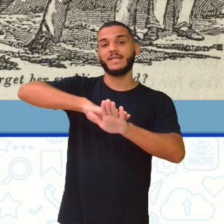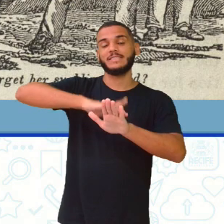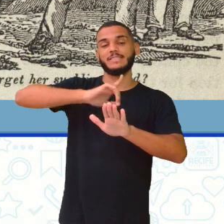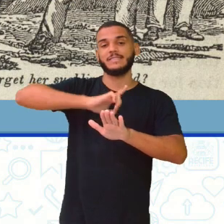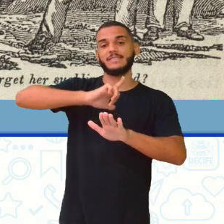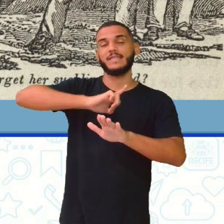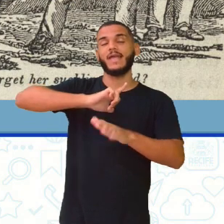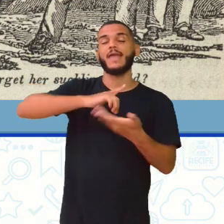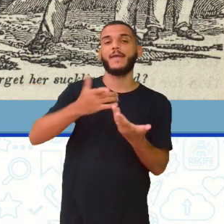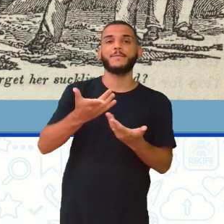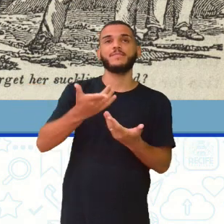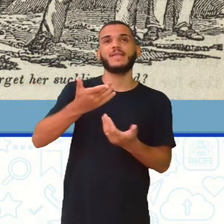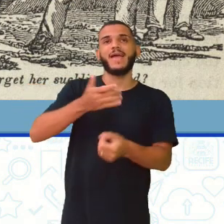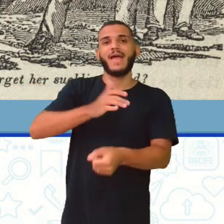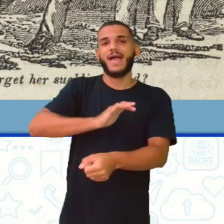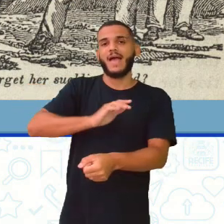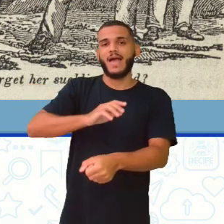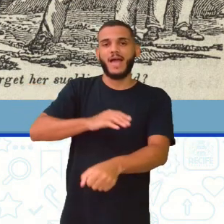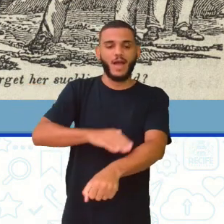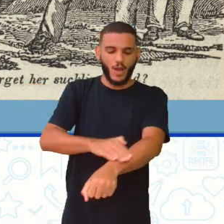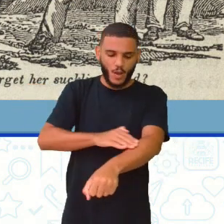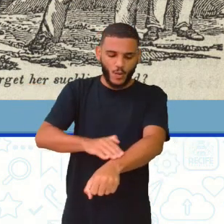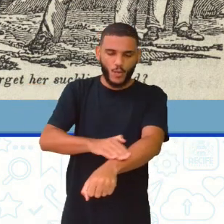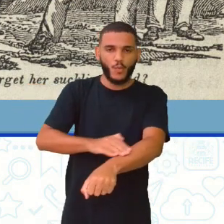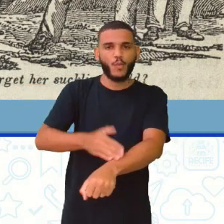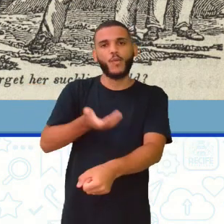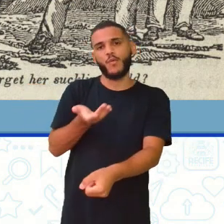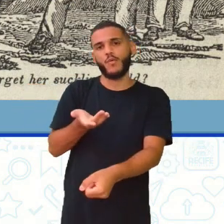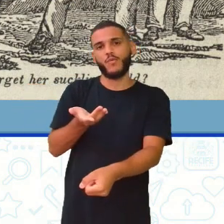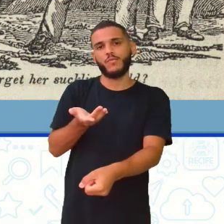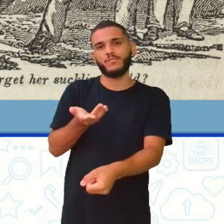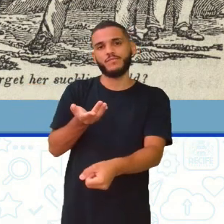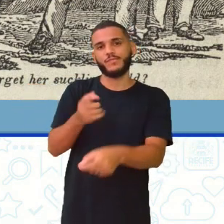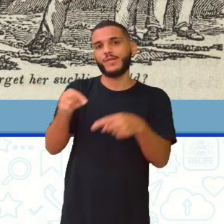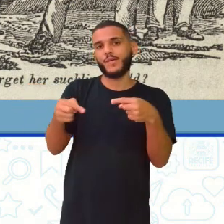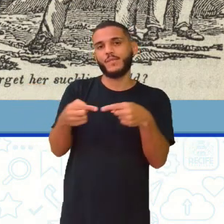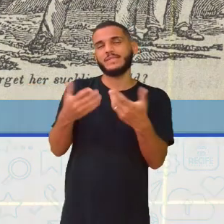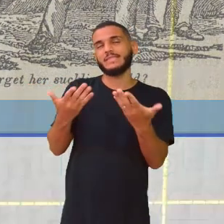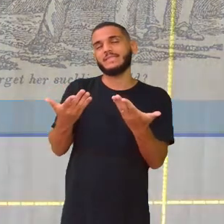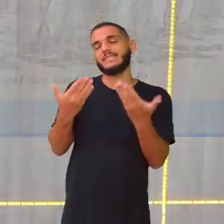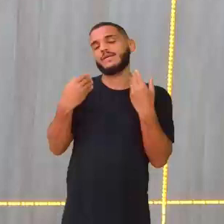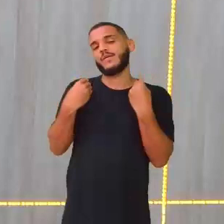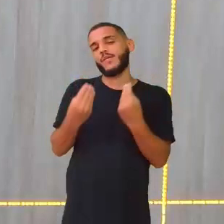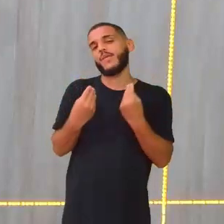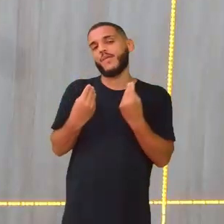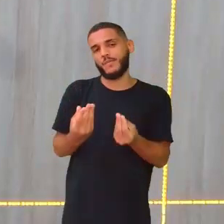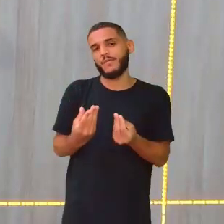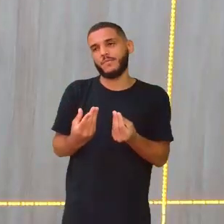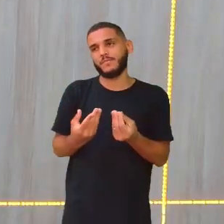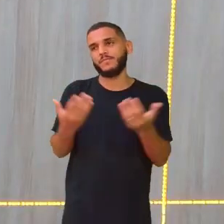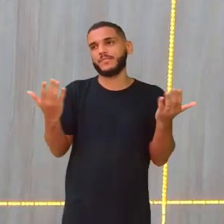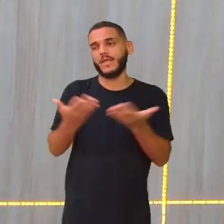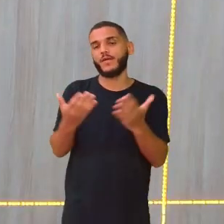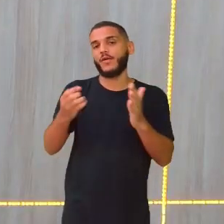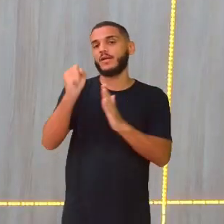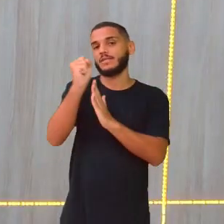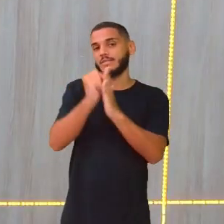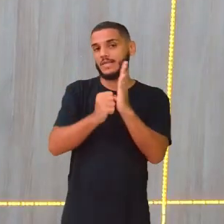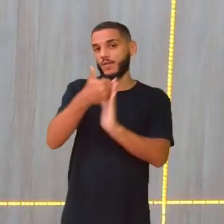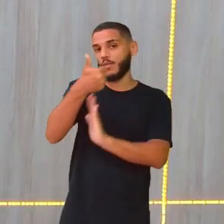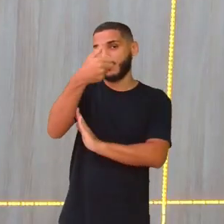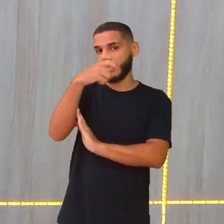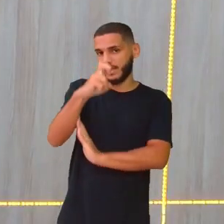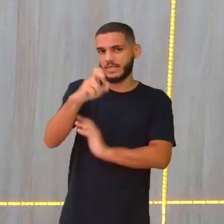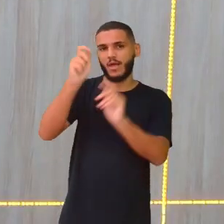justificativa ao cativeiro. Então, agora a gente pode dizer que, agora eu digo, no século XV, podia-se dizer